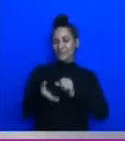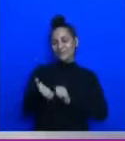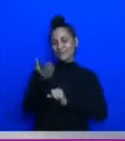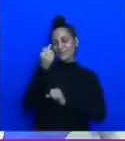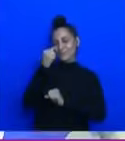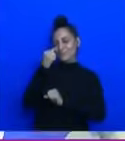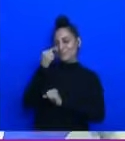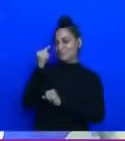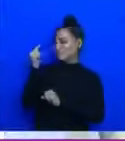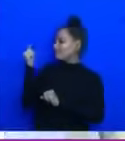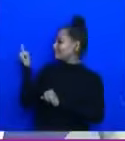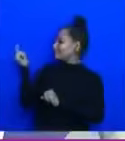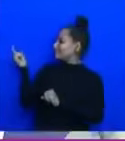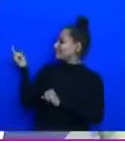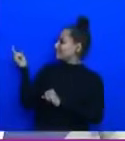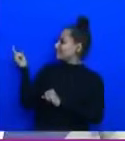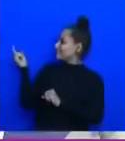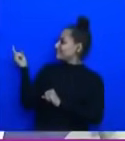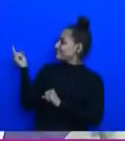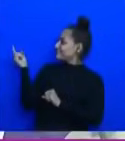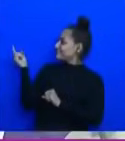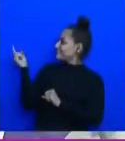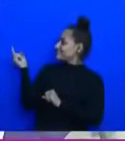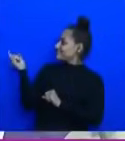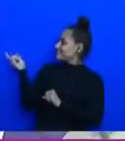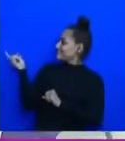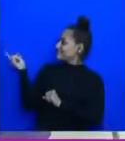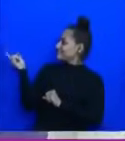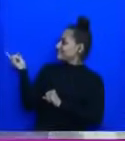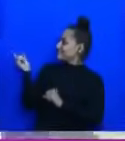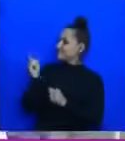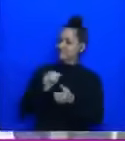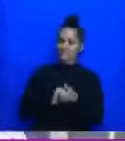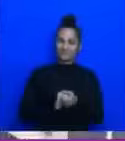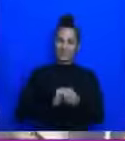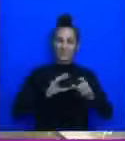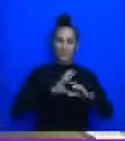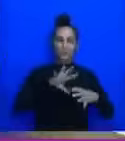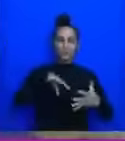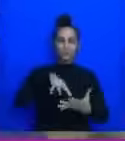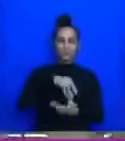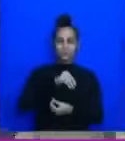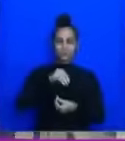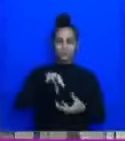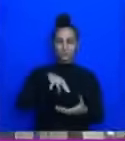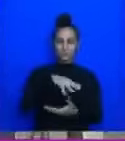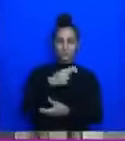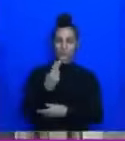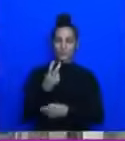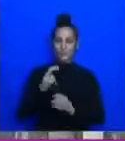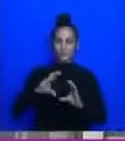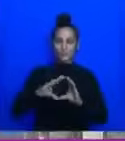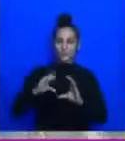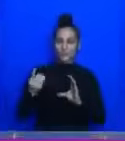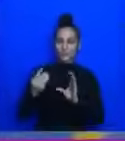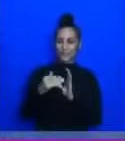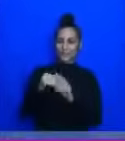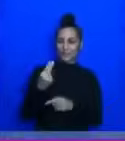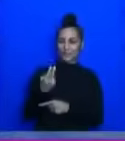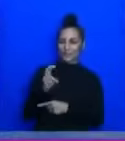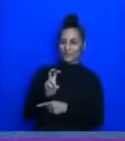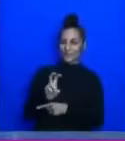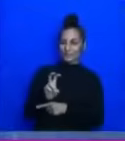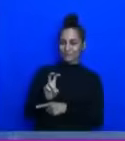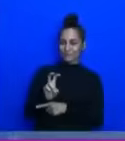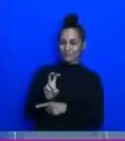bolas posicionadas. Valendo. Globo carregado, embaralhando 25 bolas numeradas de